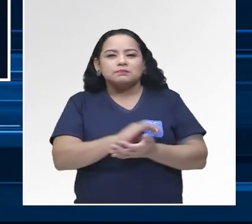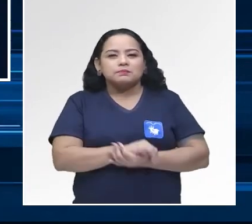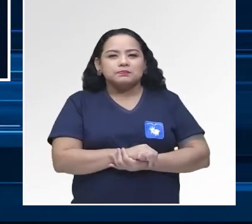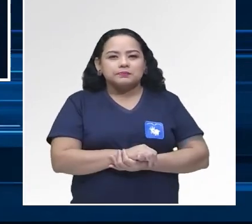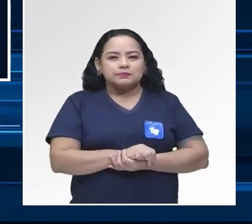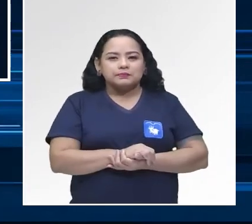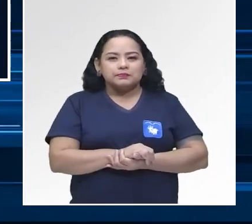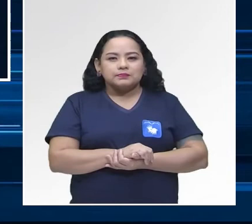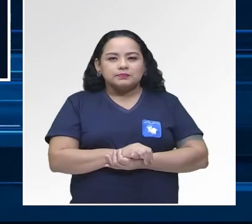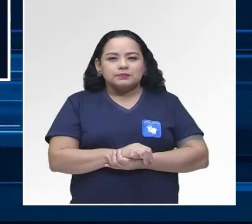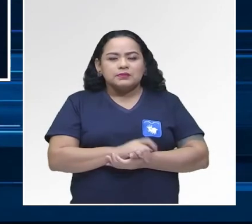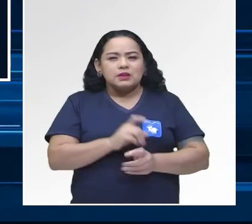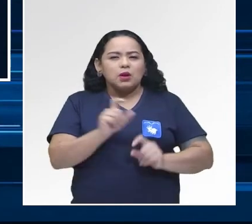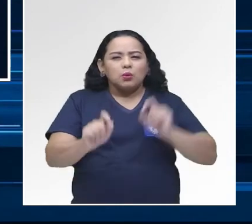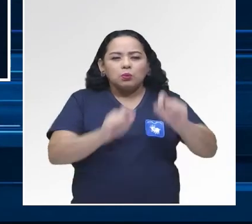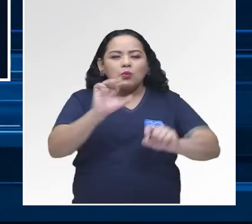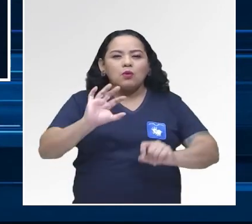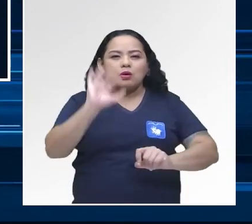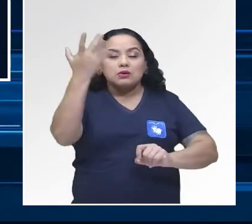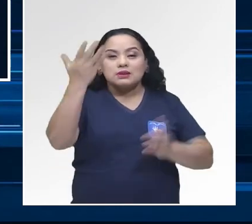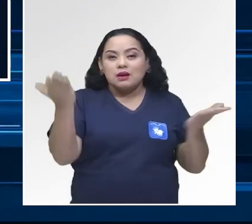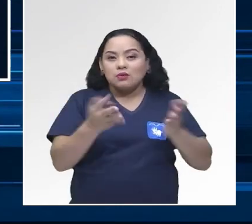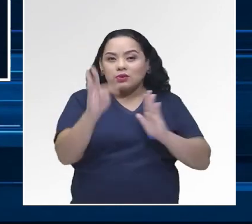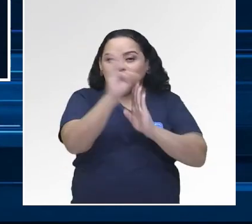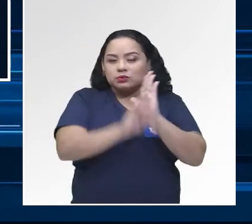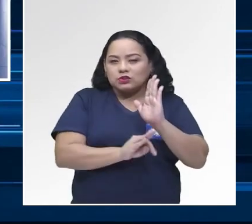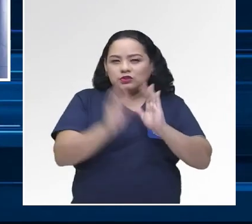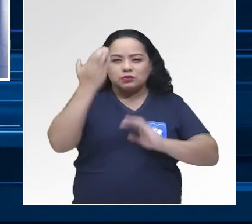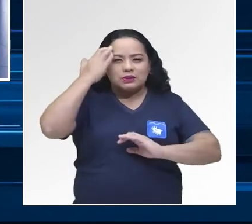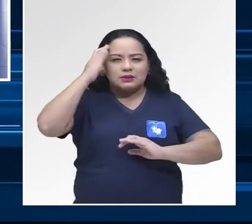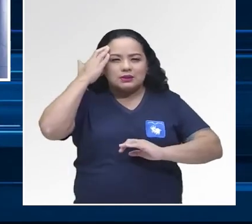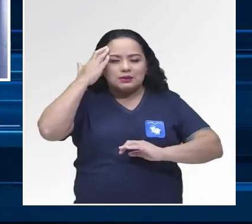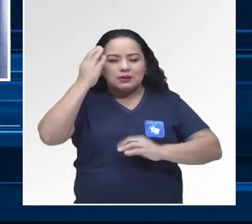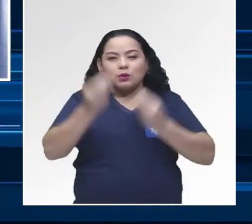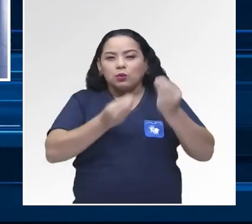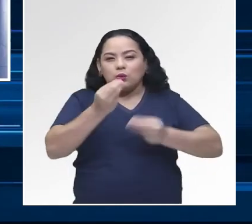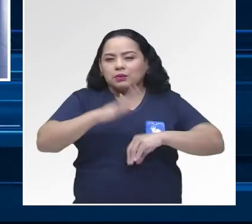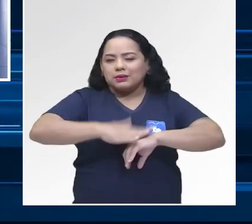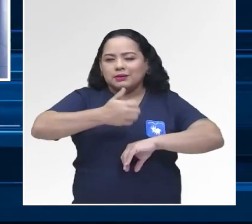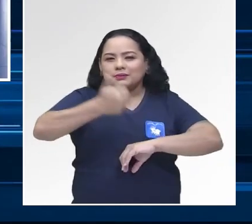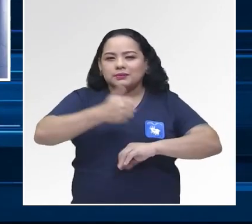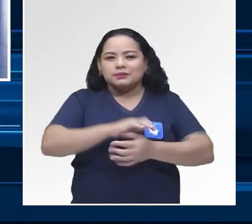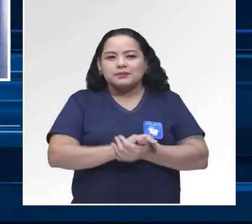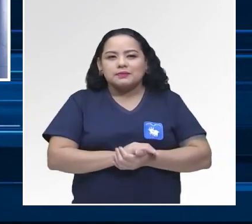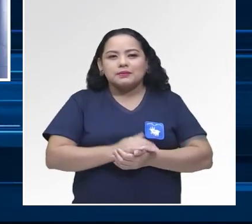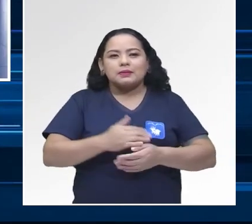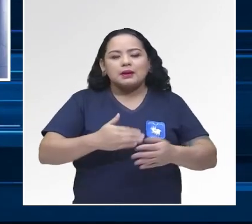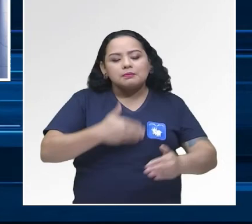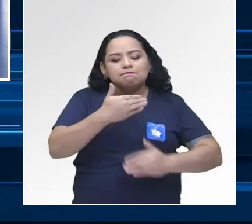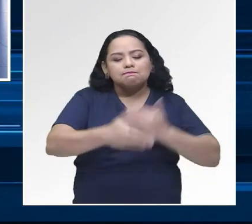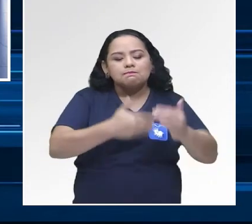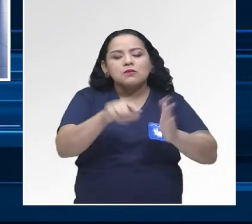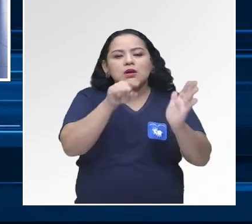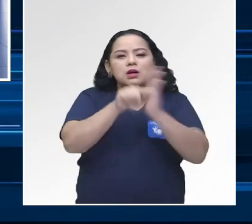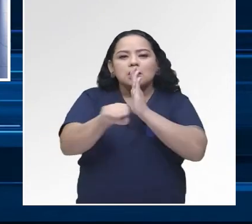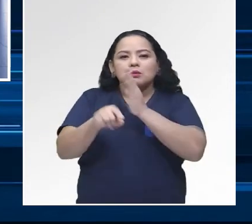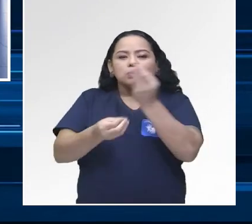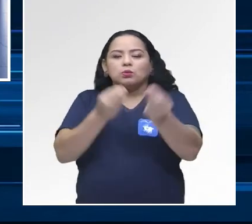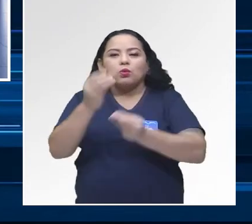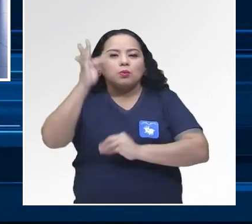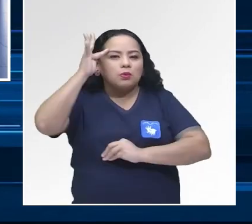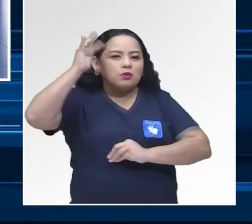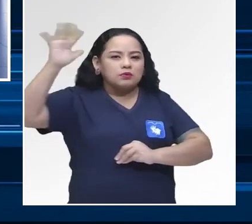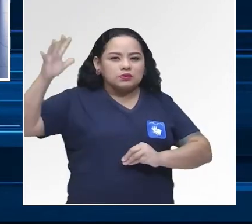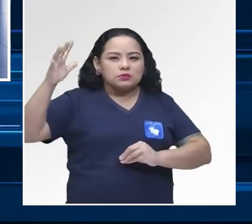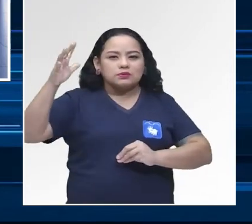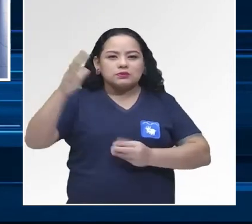O que vai acontecer? Vamos ver um texto para a gente entender melhor aí, ó. Pouco a pouco, as perguntas da